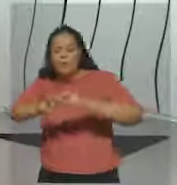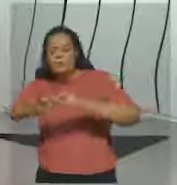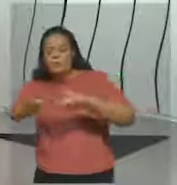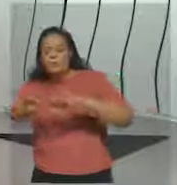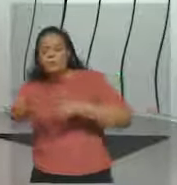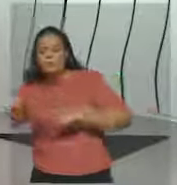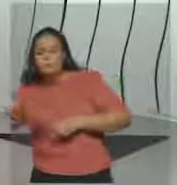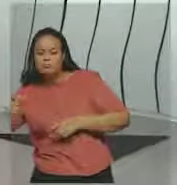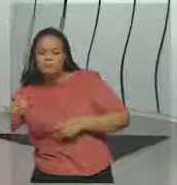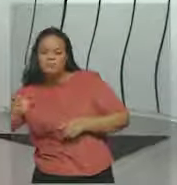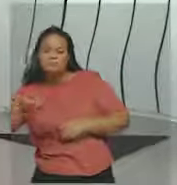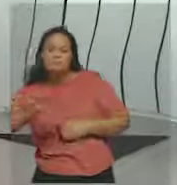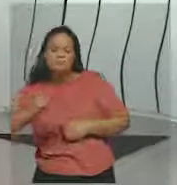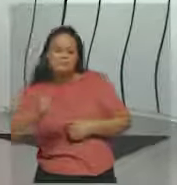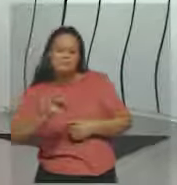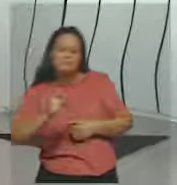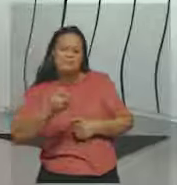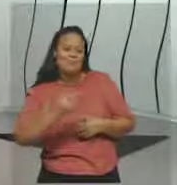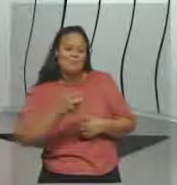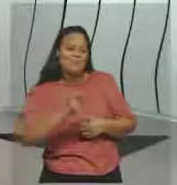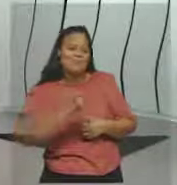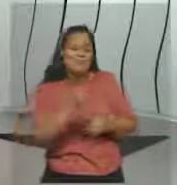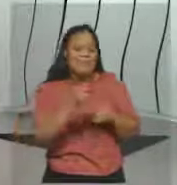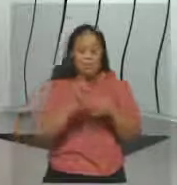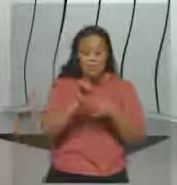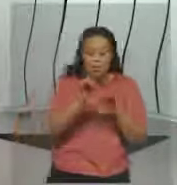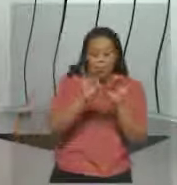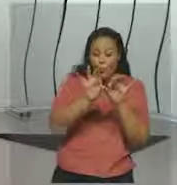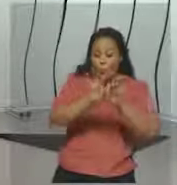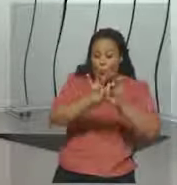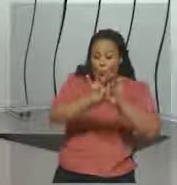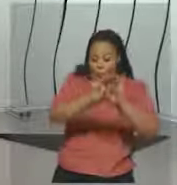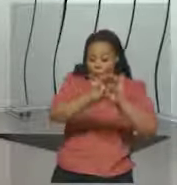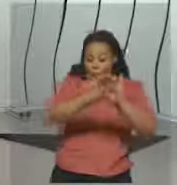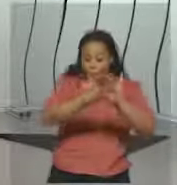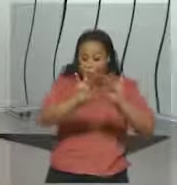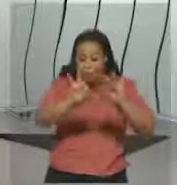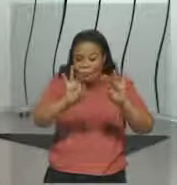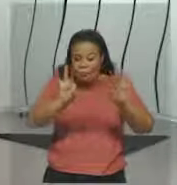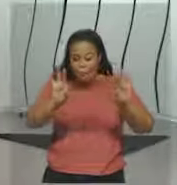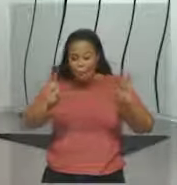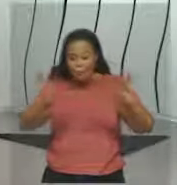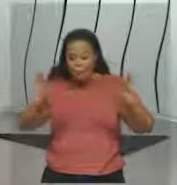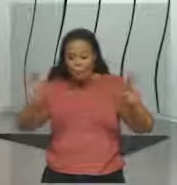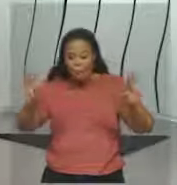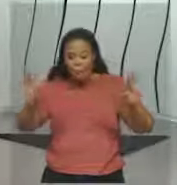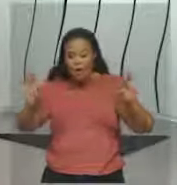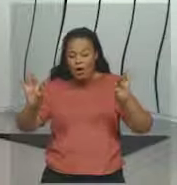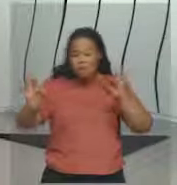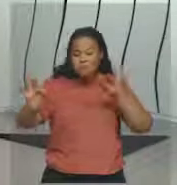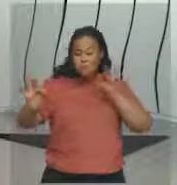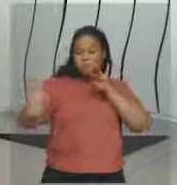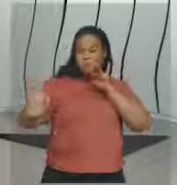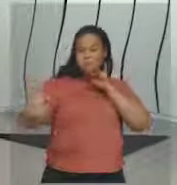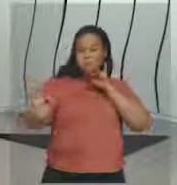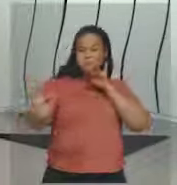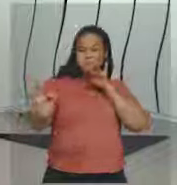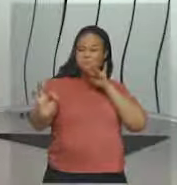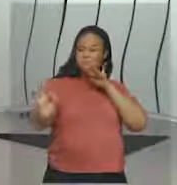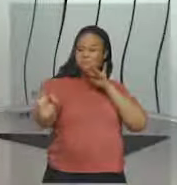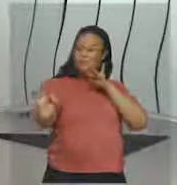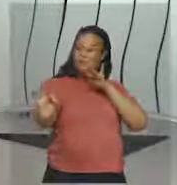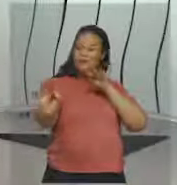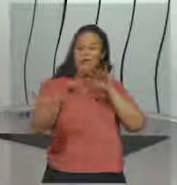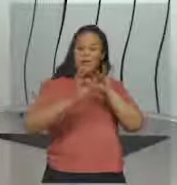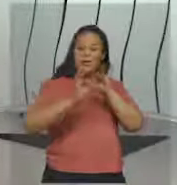e é importante saber que se um fio ele trabalhar como resistor, quanto mais comprido esse fio for,